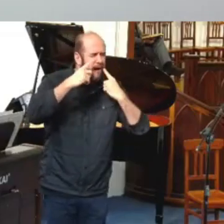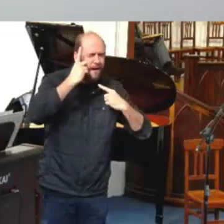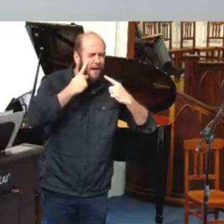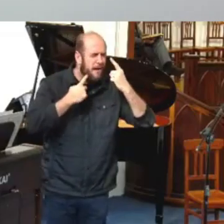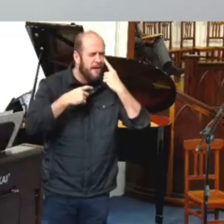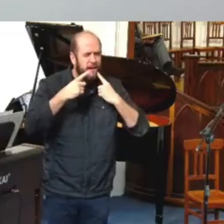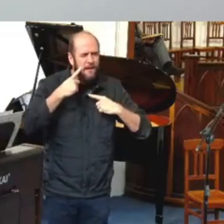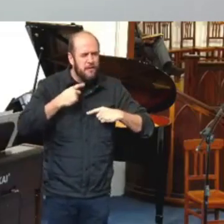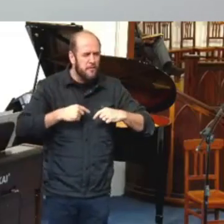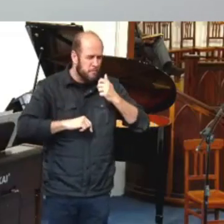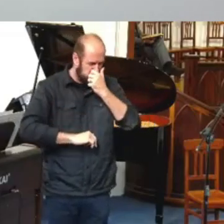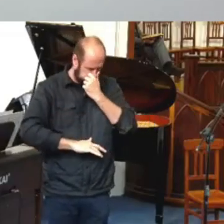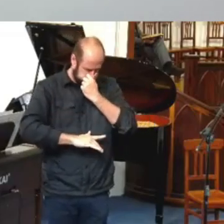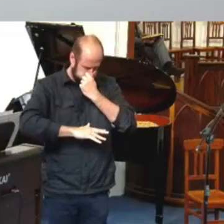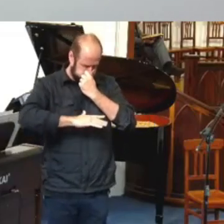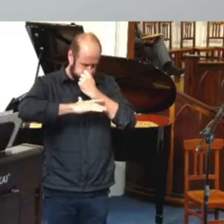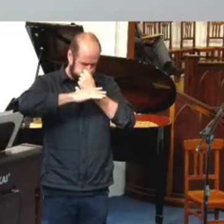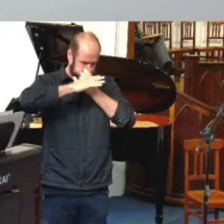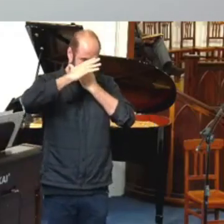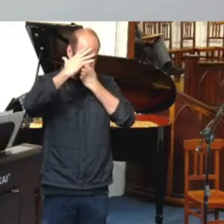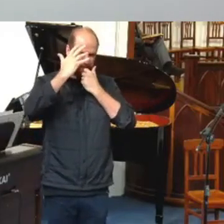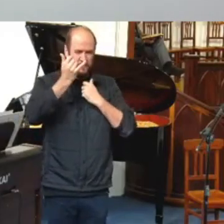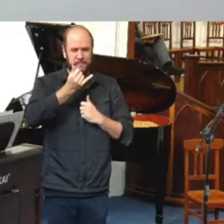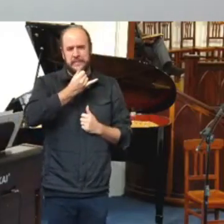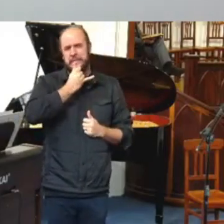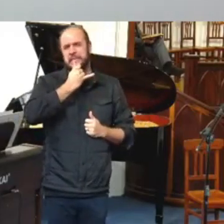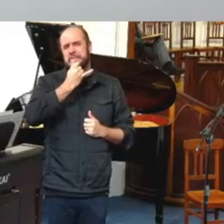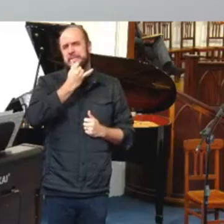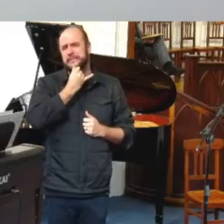alago. De tristeza os meus olhos se